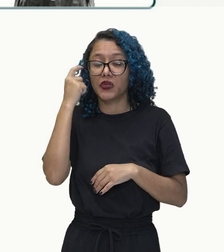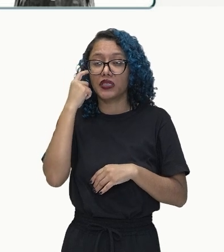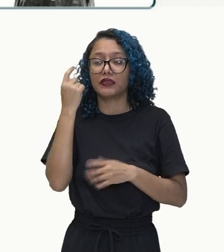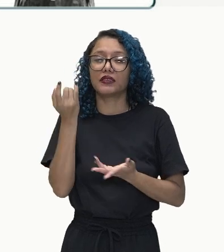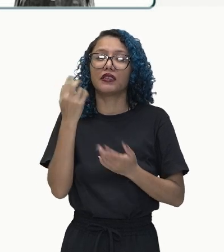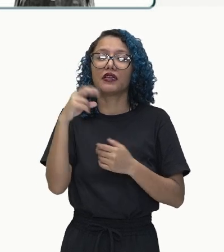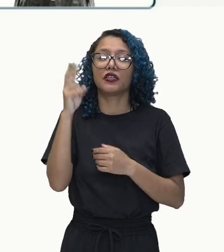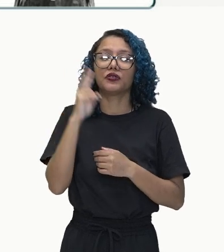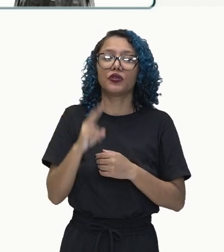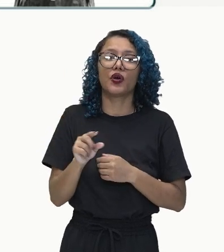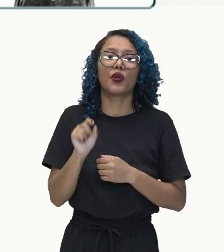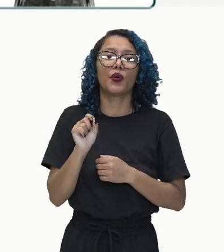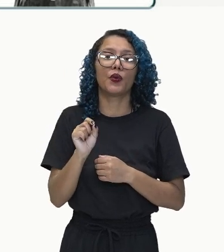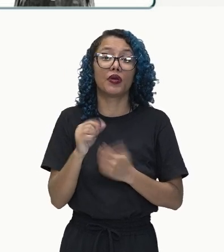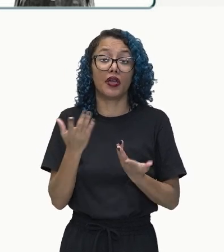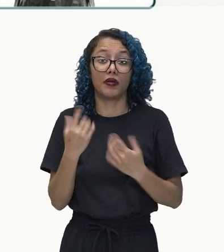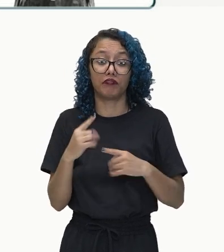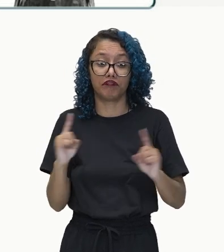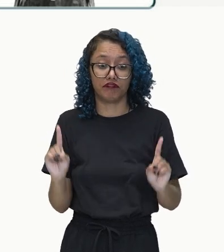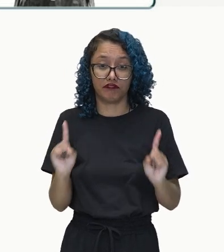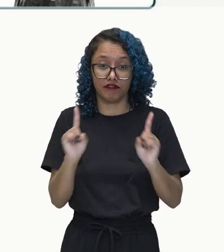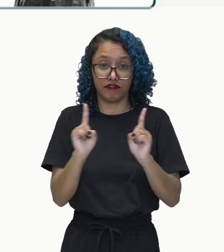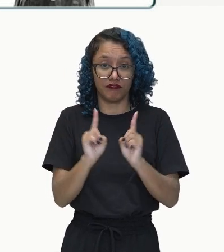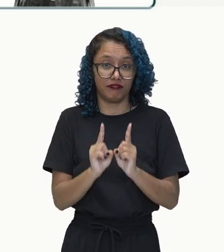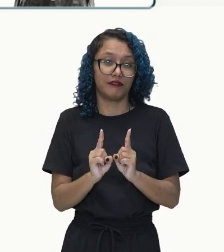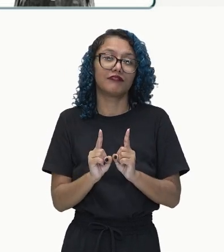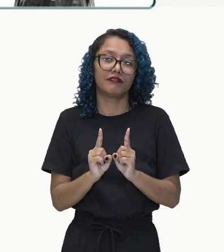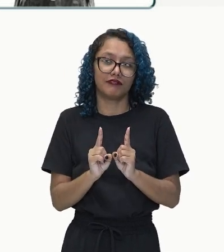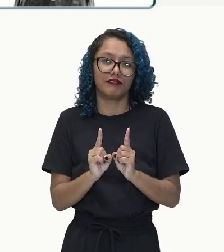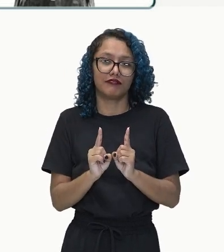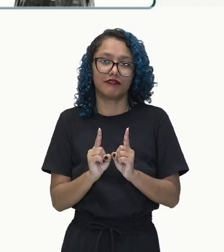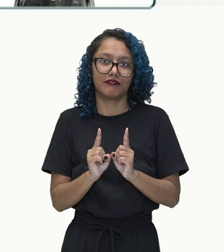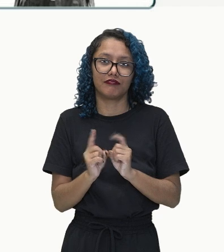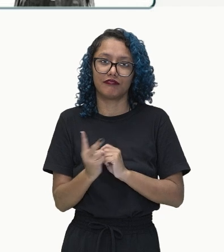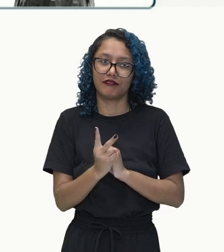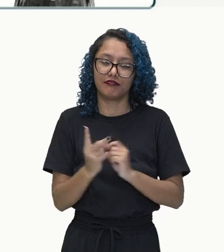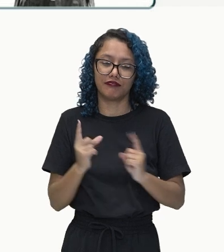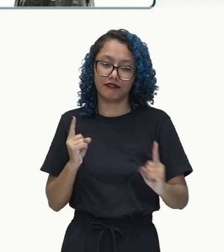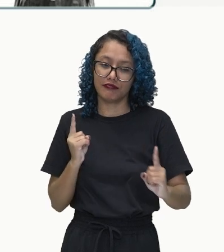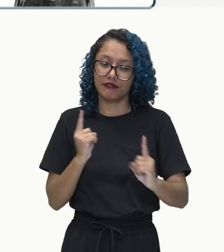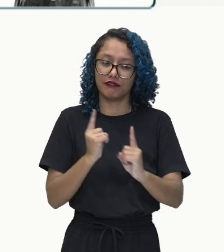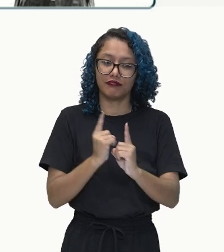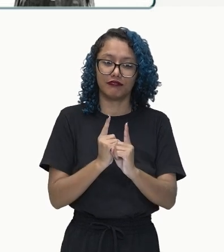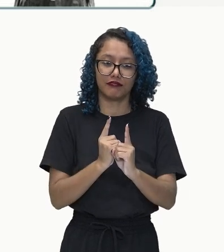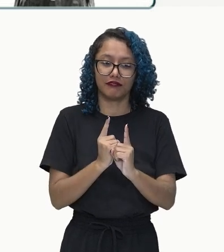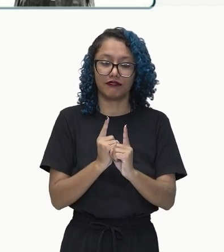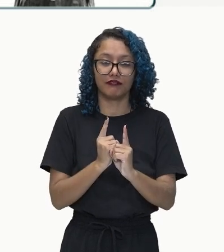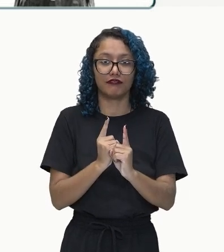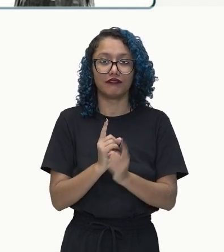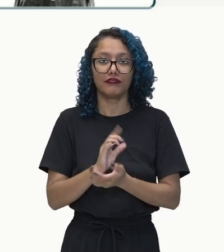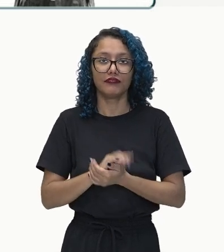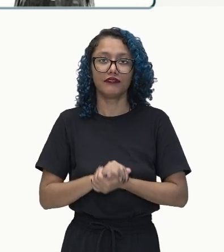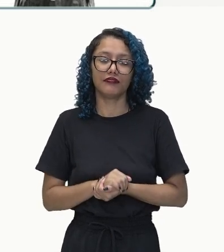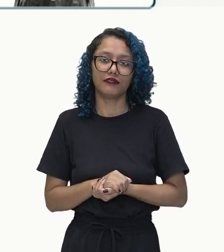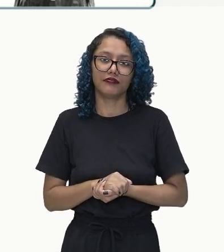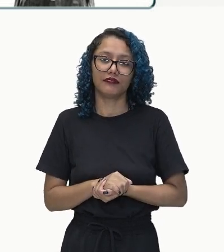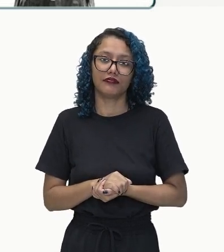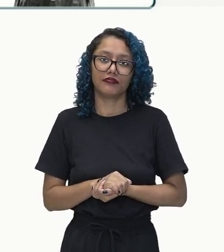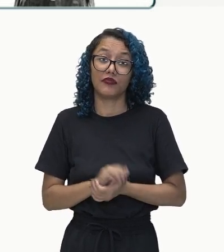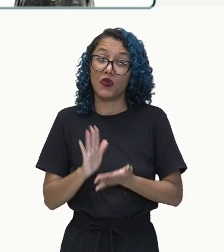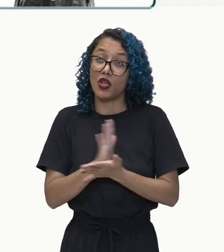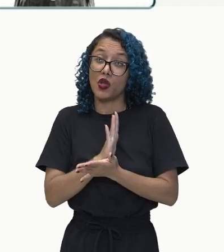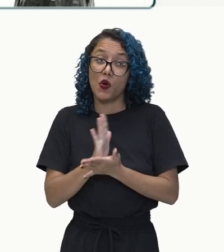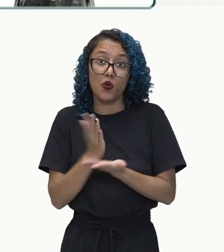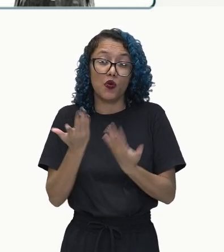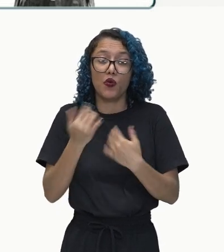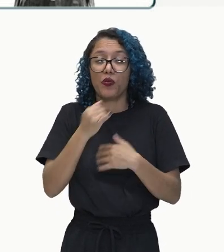advogado se encontrou com essa atriz, essa morena, em alguma desses divórcios